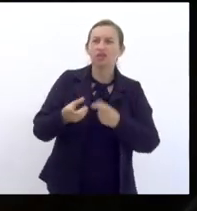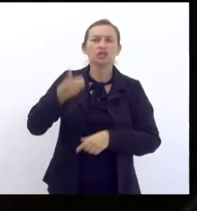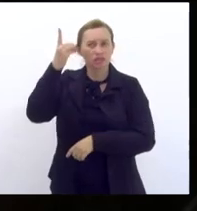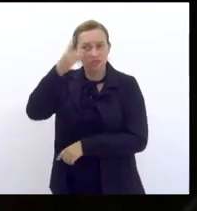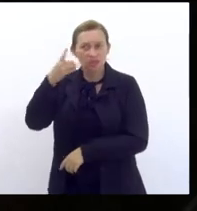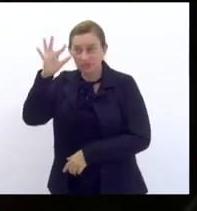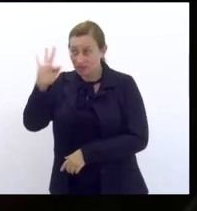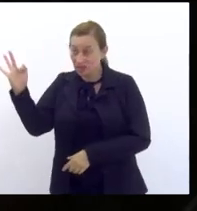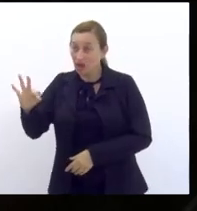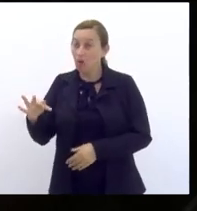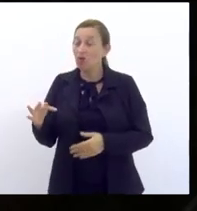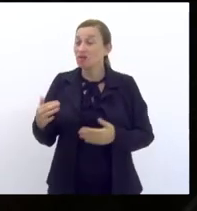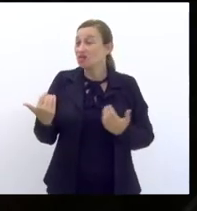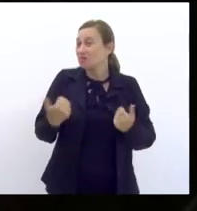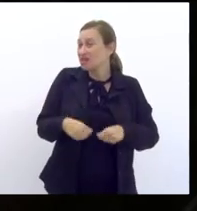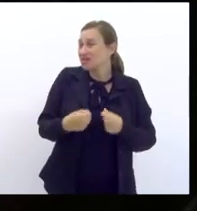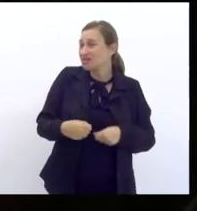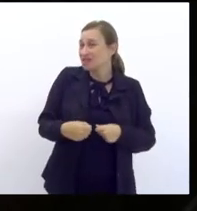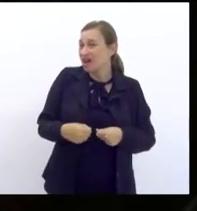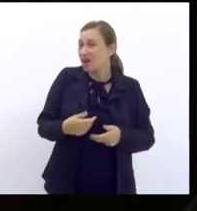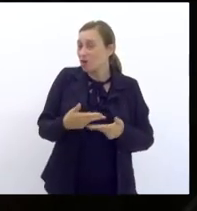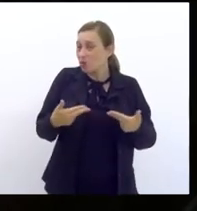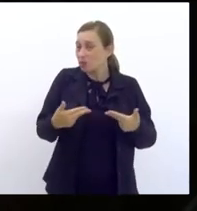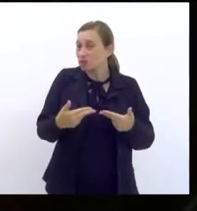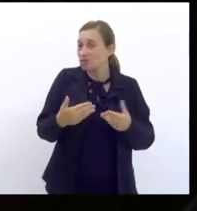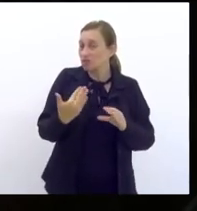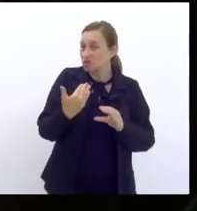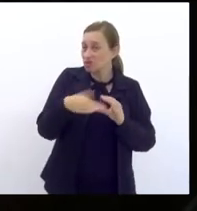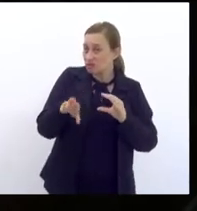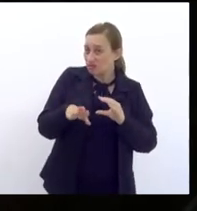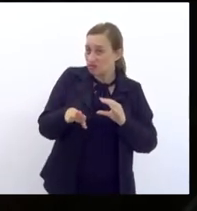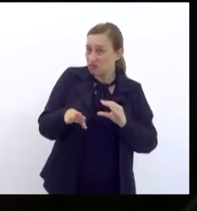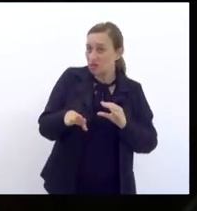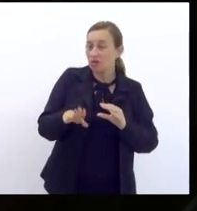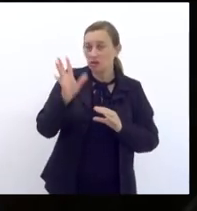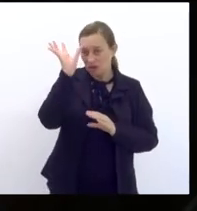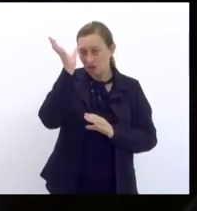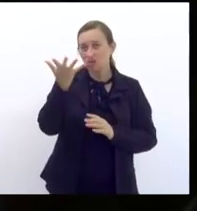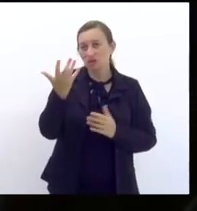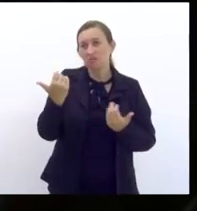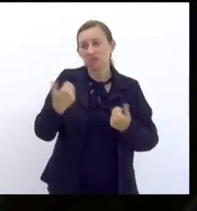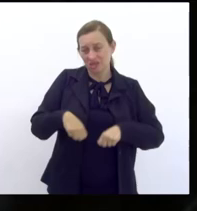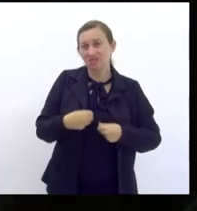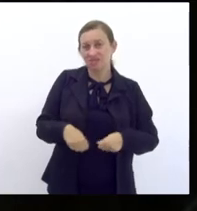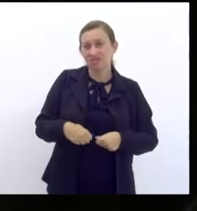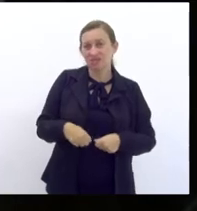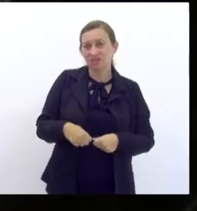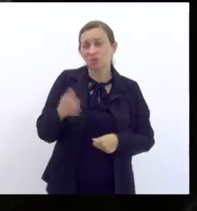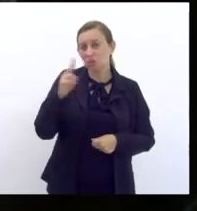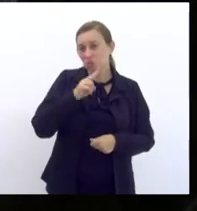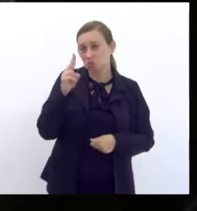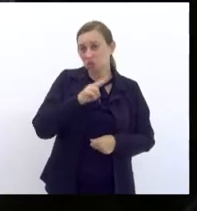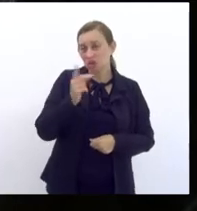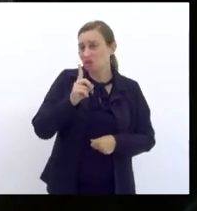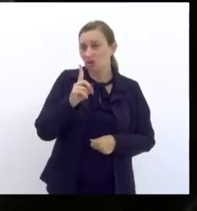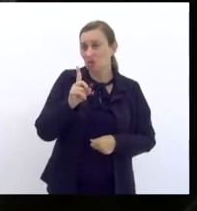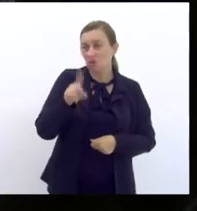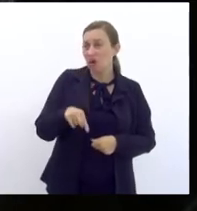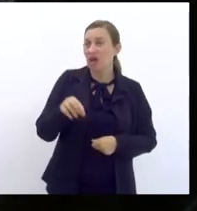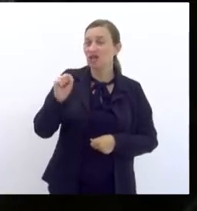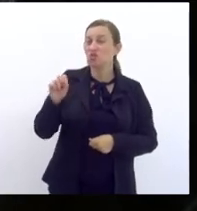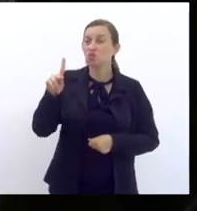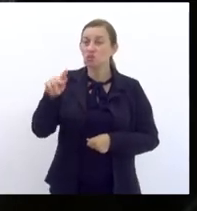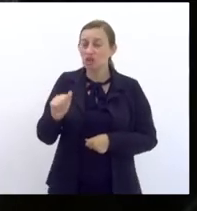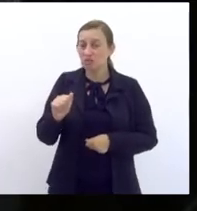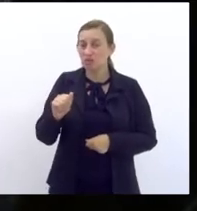federal enfim alguma coisa que a gente caminha uma solução tem que ser buscada porque não é a soita que está em jogo são os